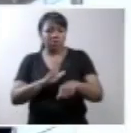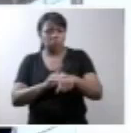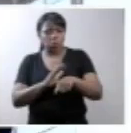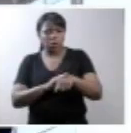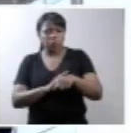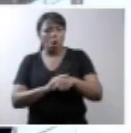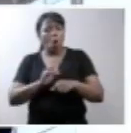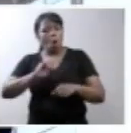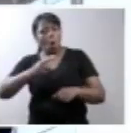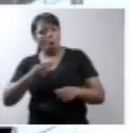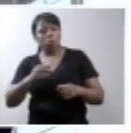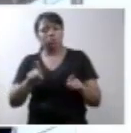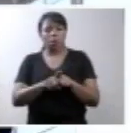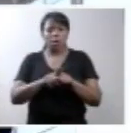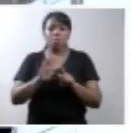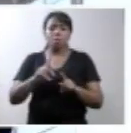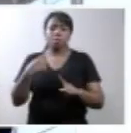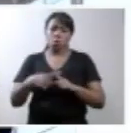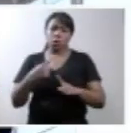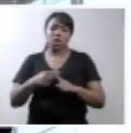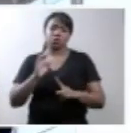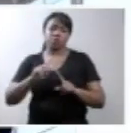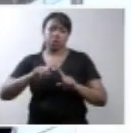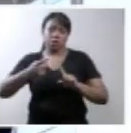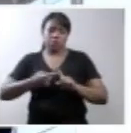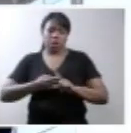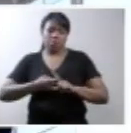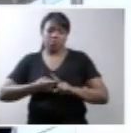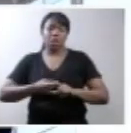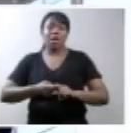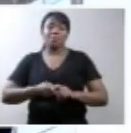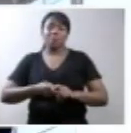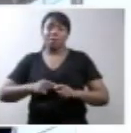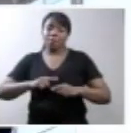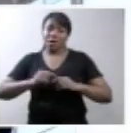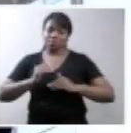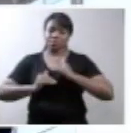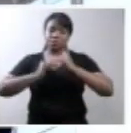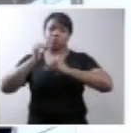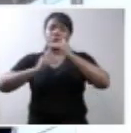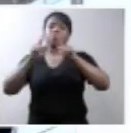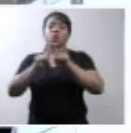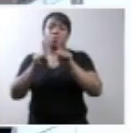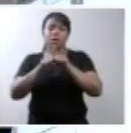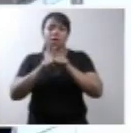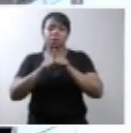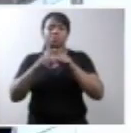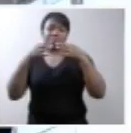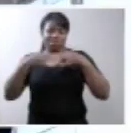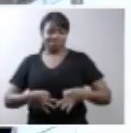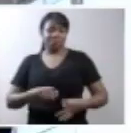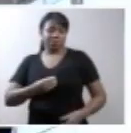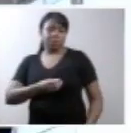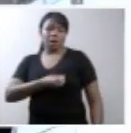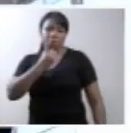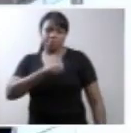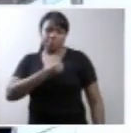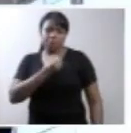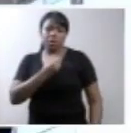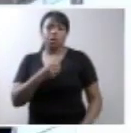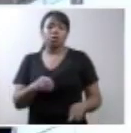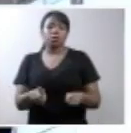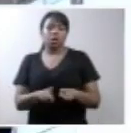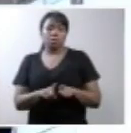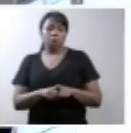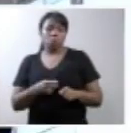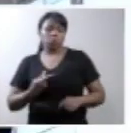sua dignidade pelo fato de gerar um filho doente ao contrário cresce a sua dignidade no respeito à Vida e a dignidade do